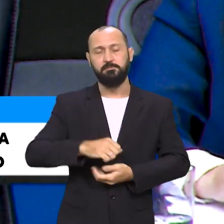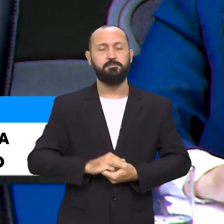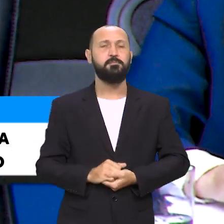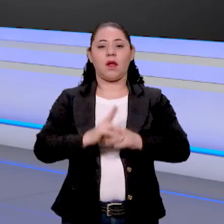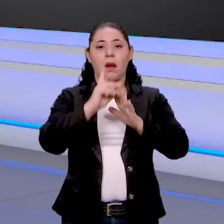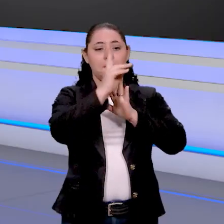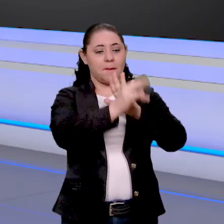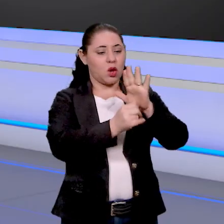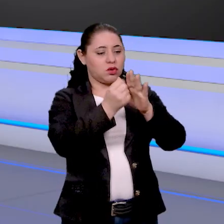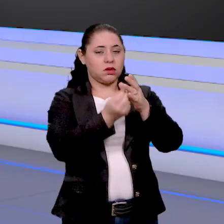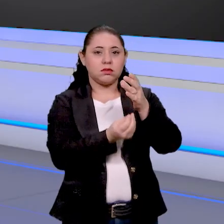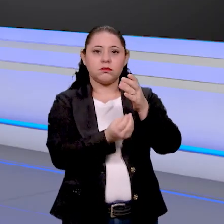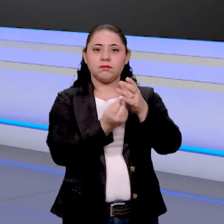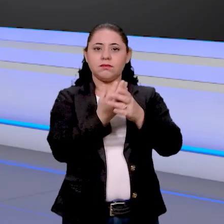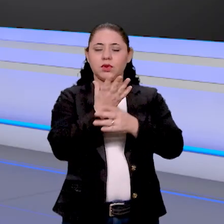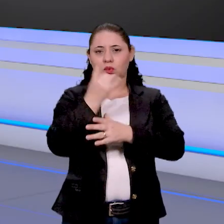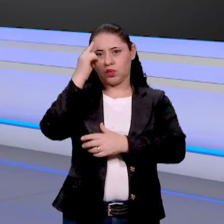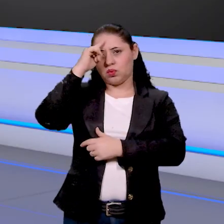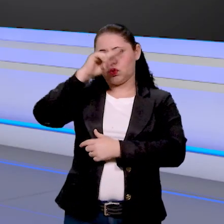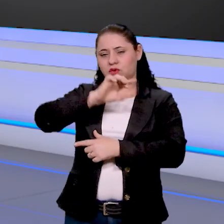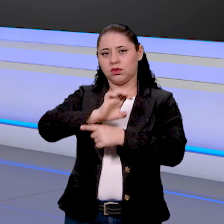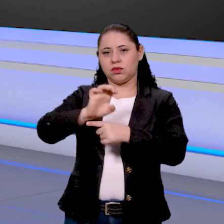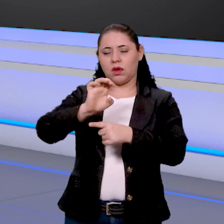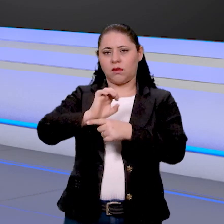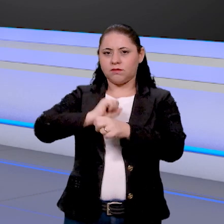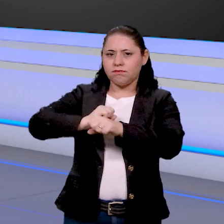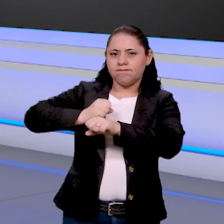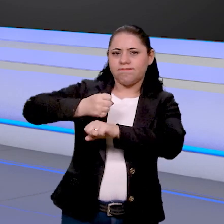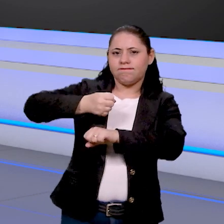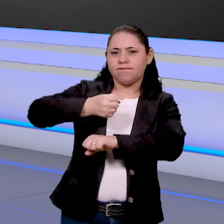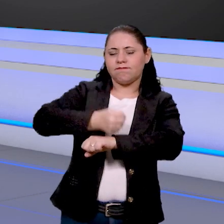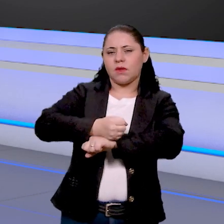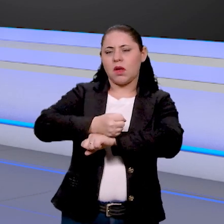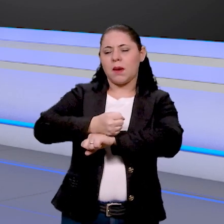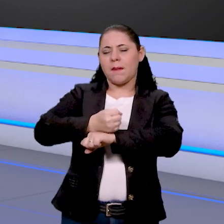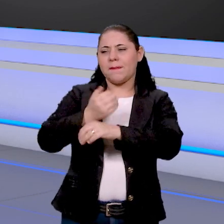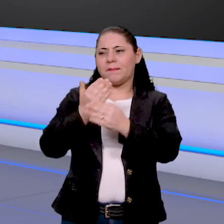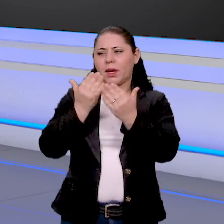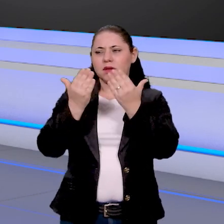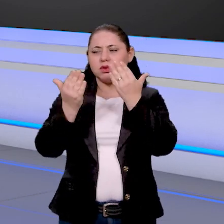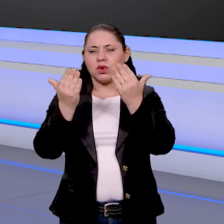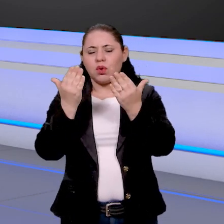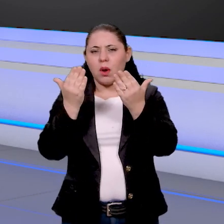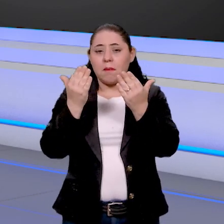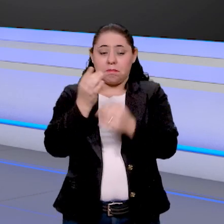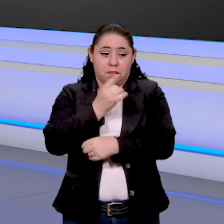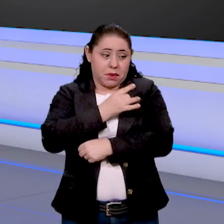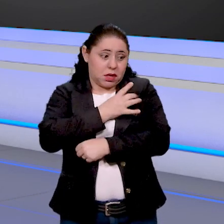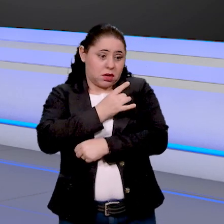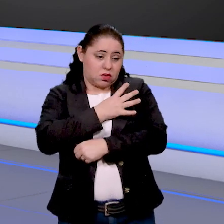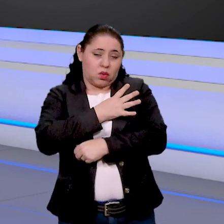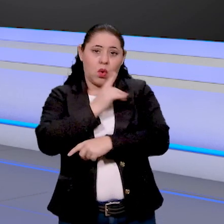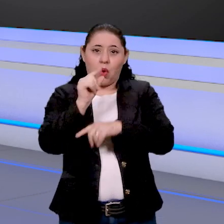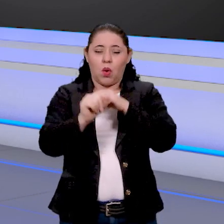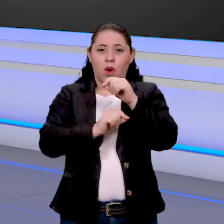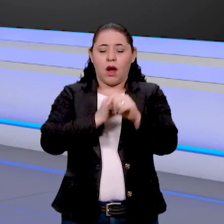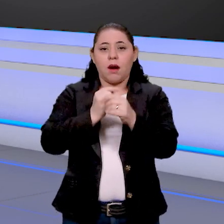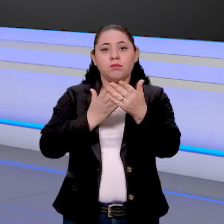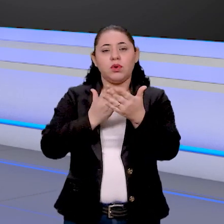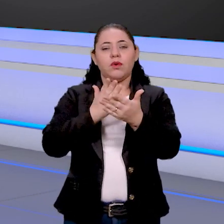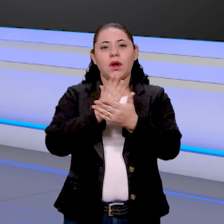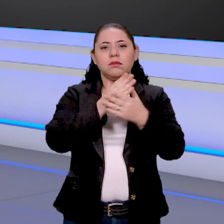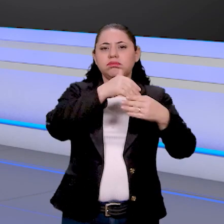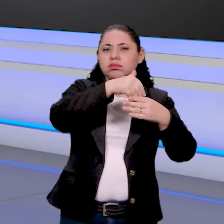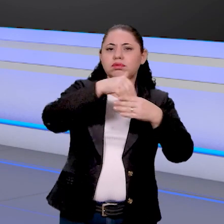Sul. Projeto que institui o Dia Estadual de Enfrentamento à Psicofobia em Mato Grosso do Sul